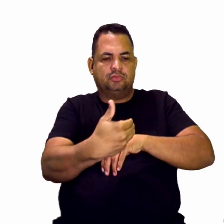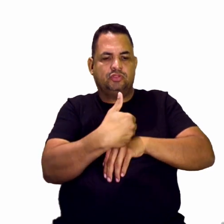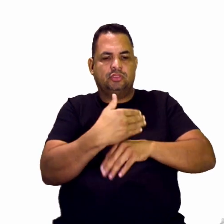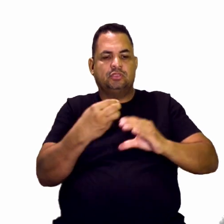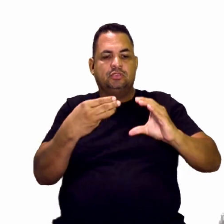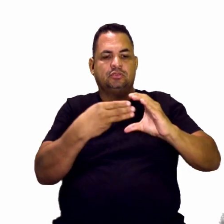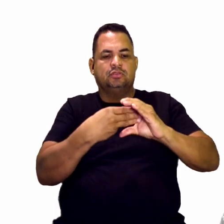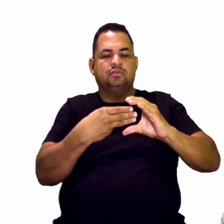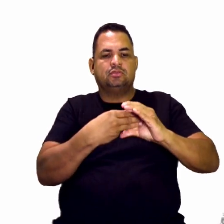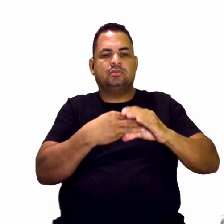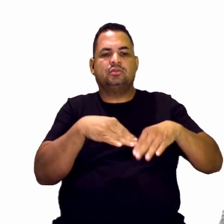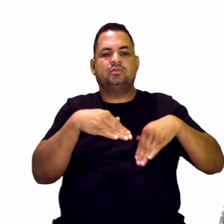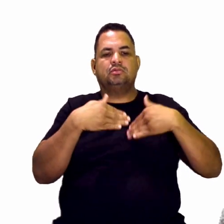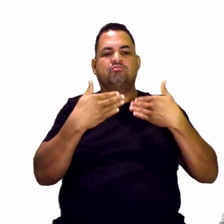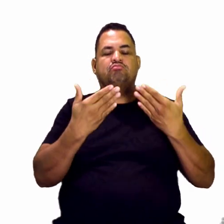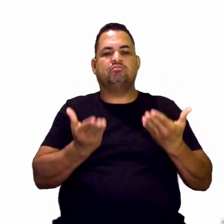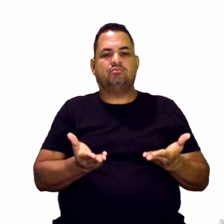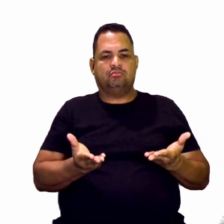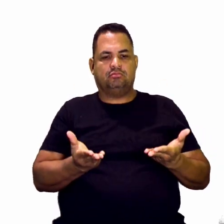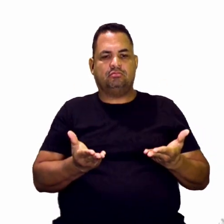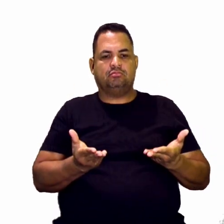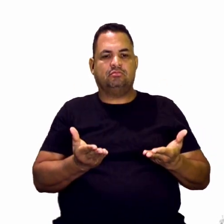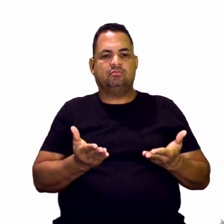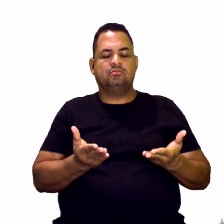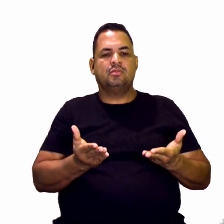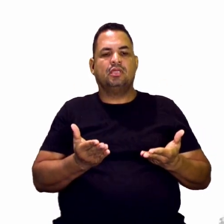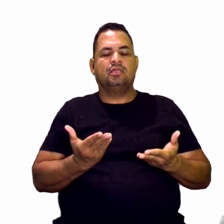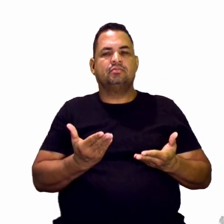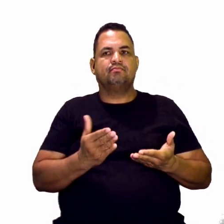com a necessidade. E quem vai